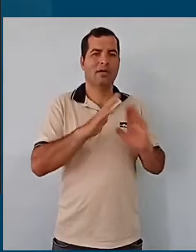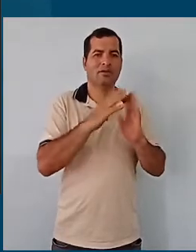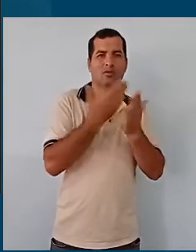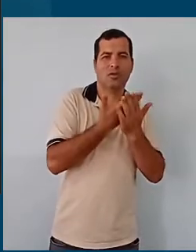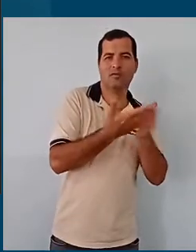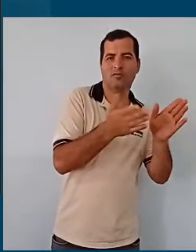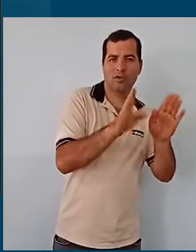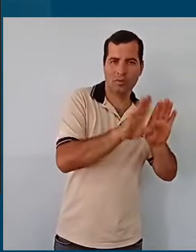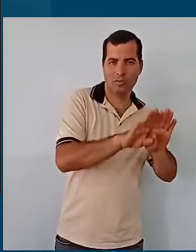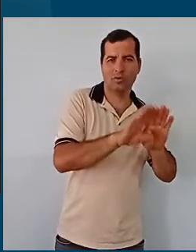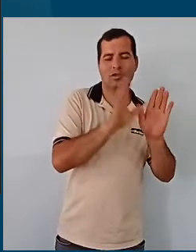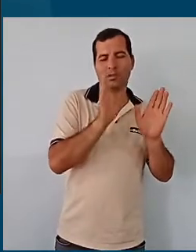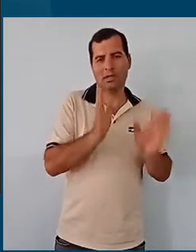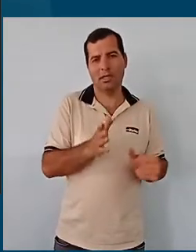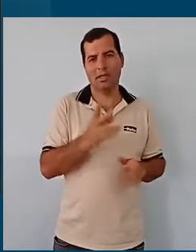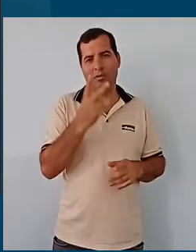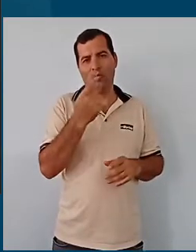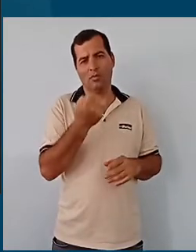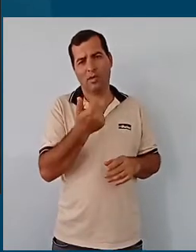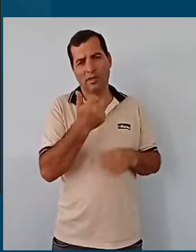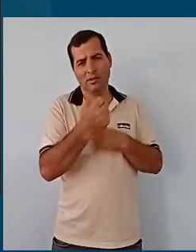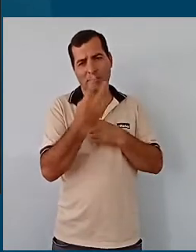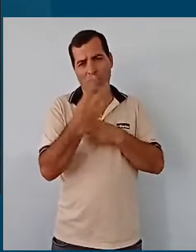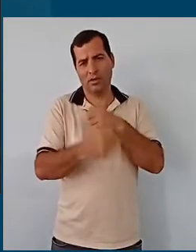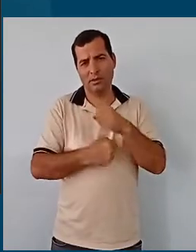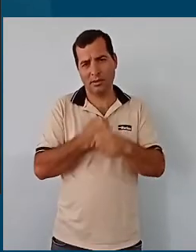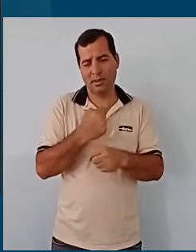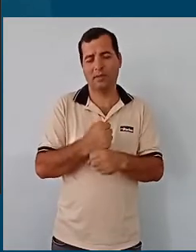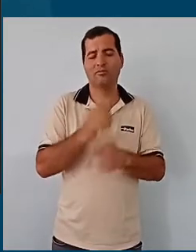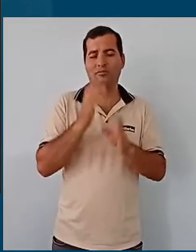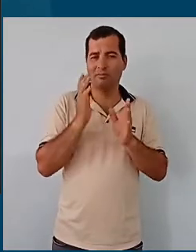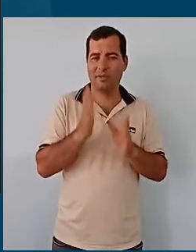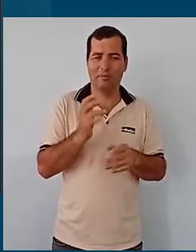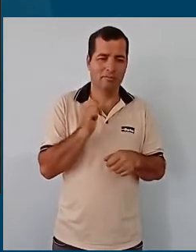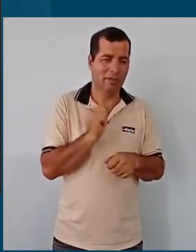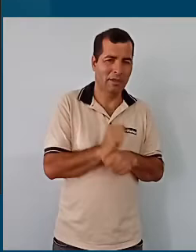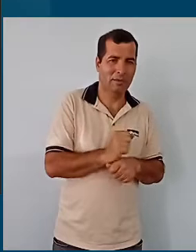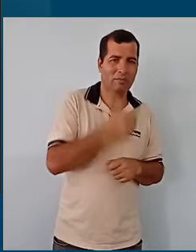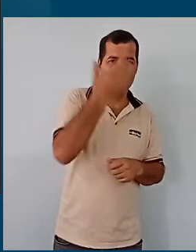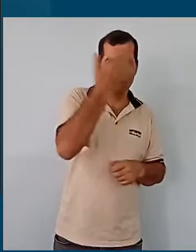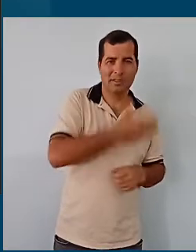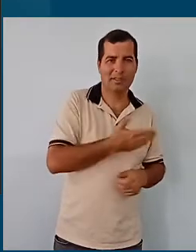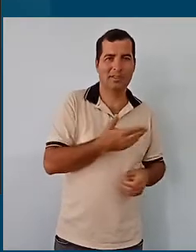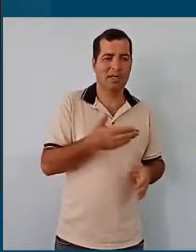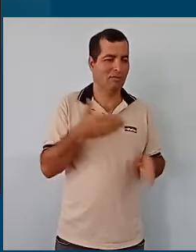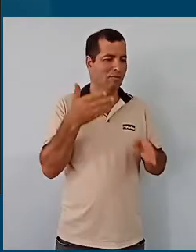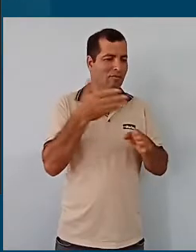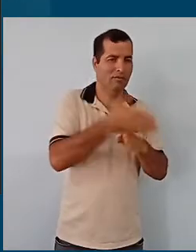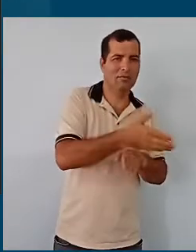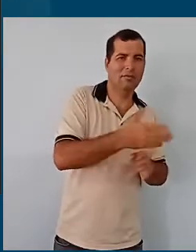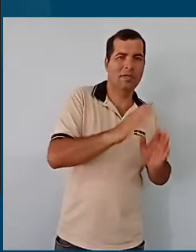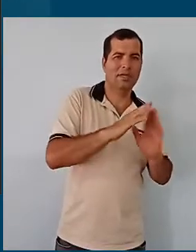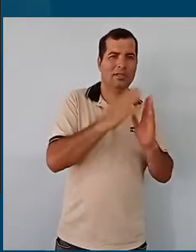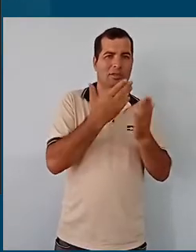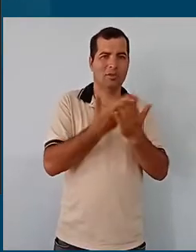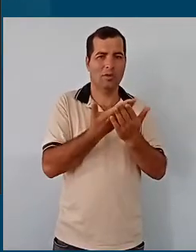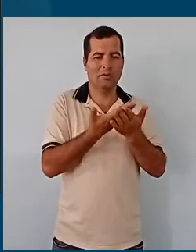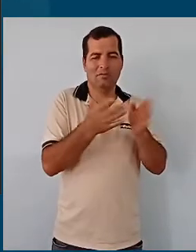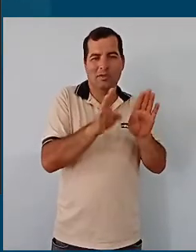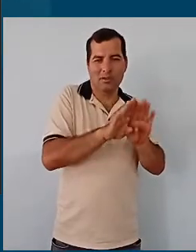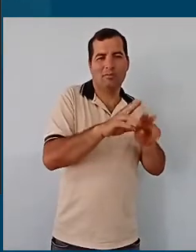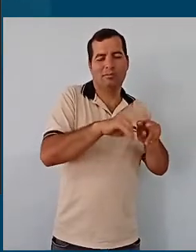durante muito tempo, quase 2 anos, das atividades presenciais das escolas e das